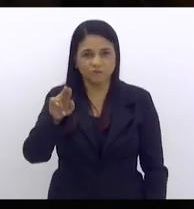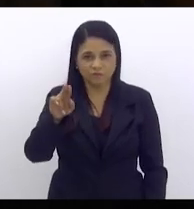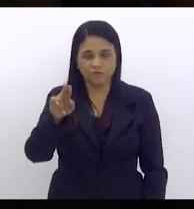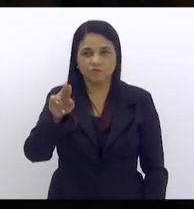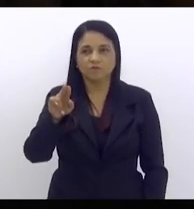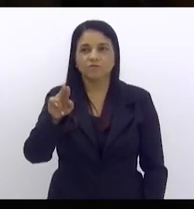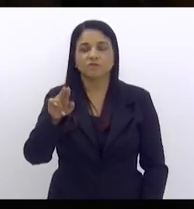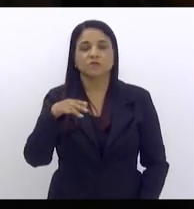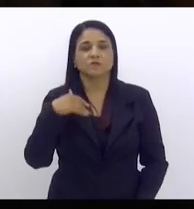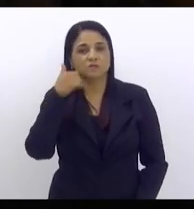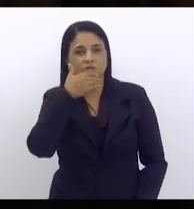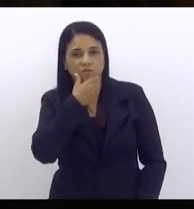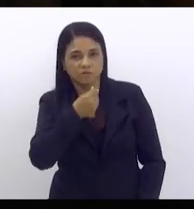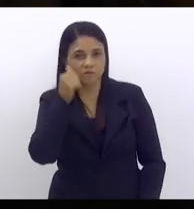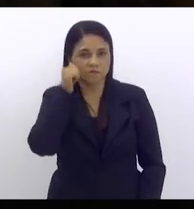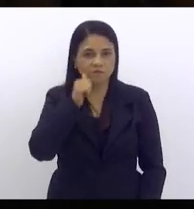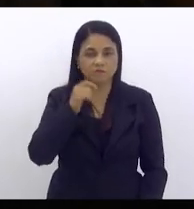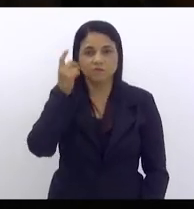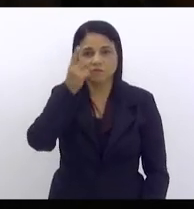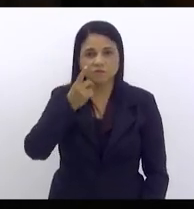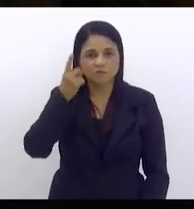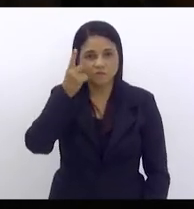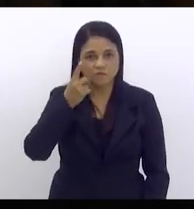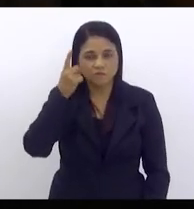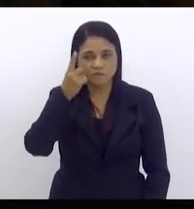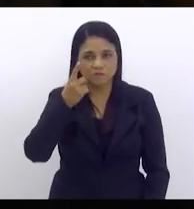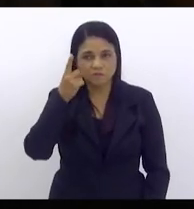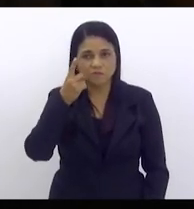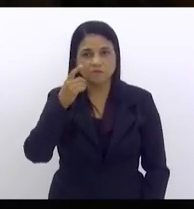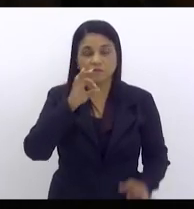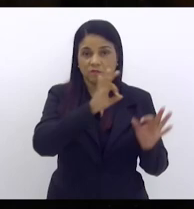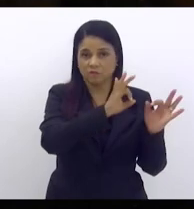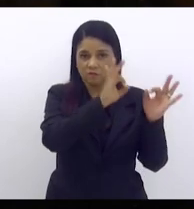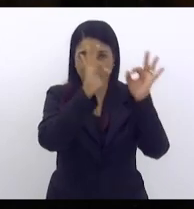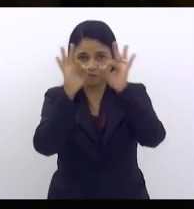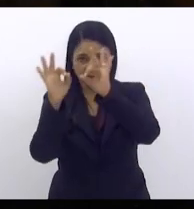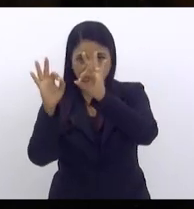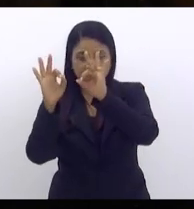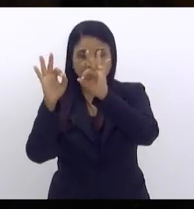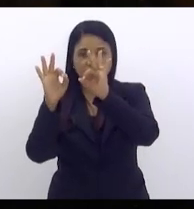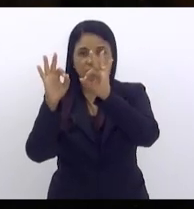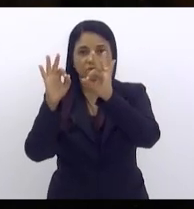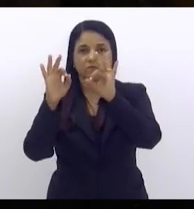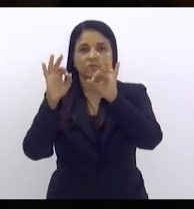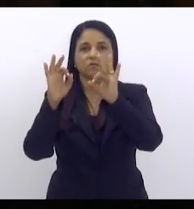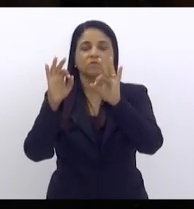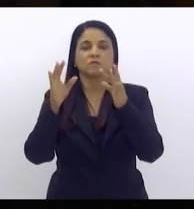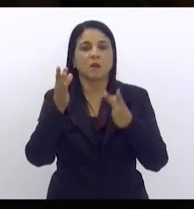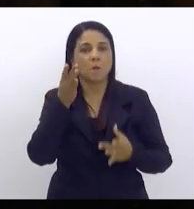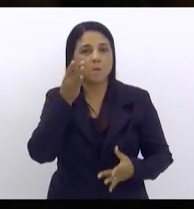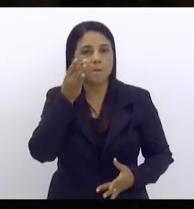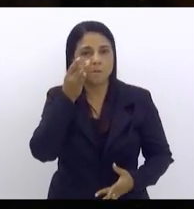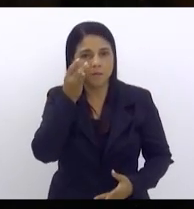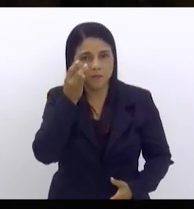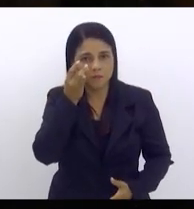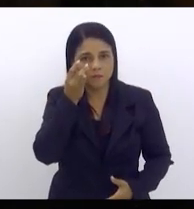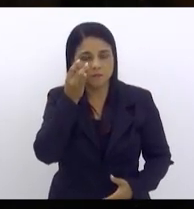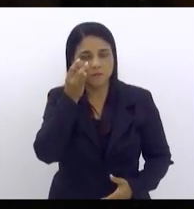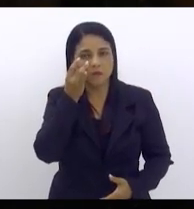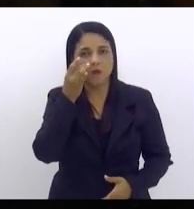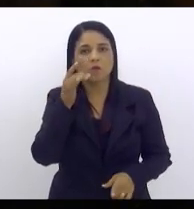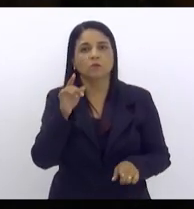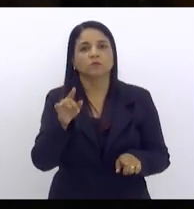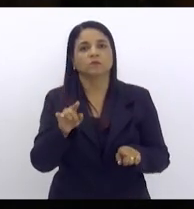senhoras e senhores deputados que nos assistem de forma presencial ou